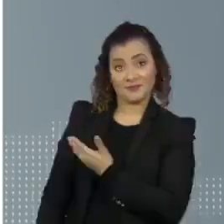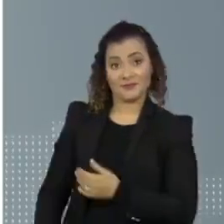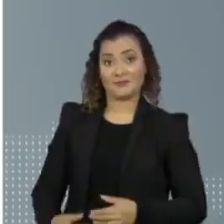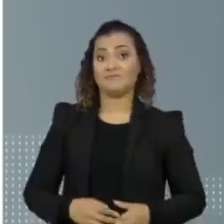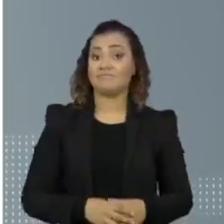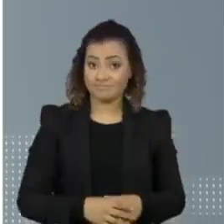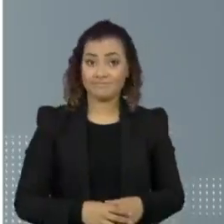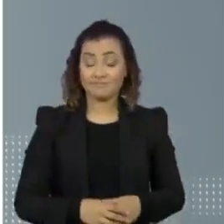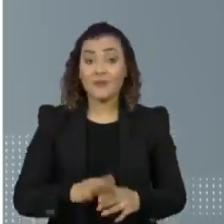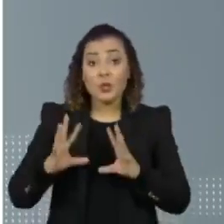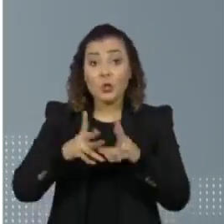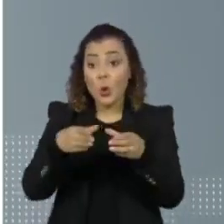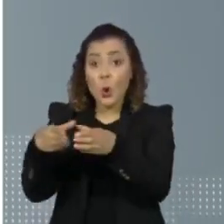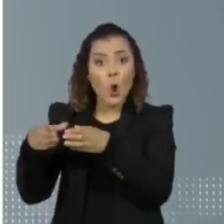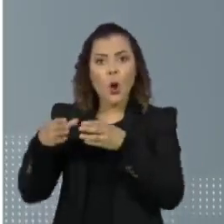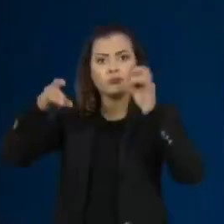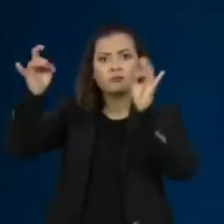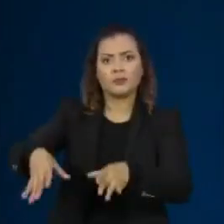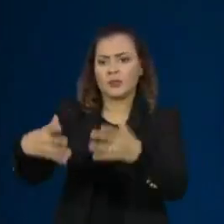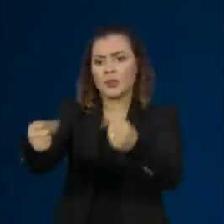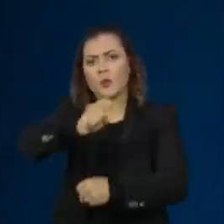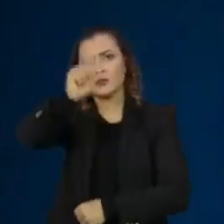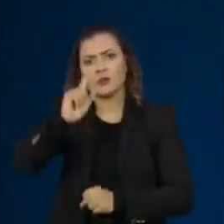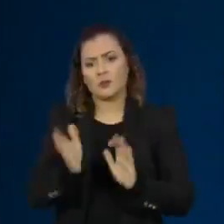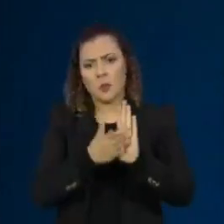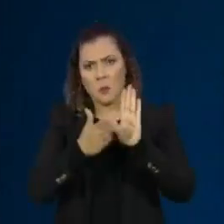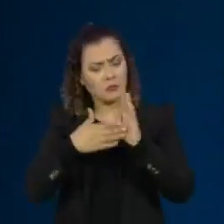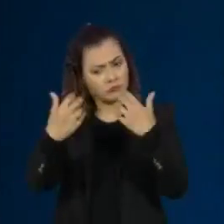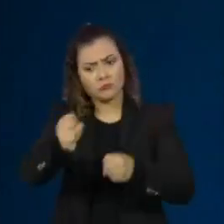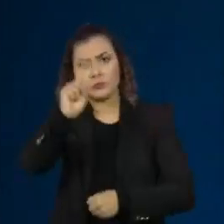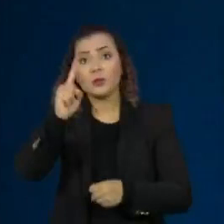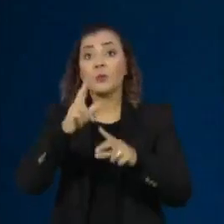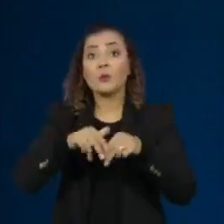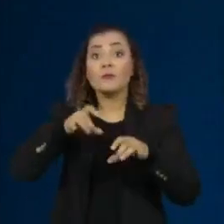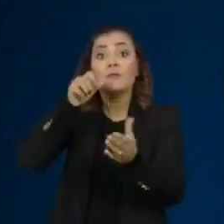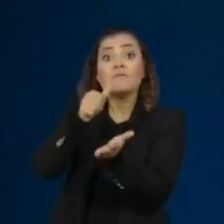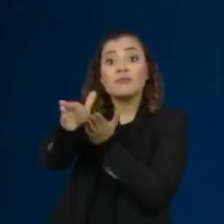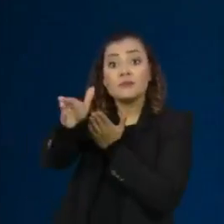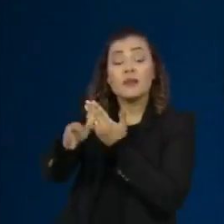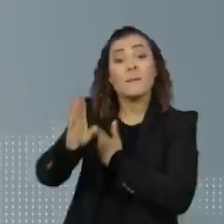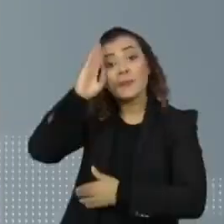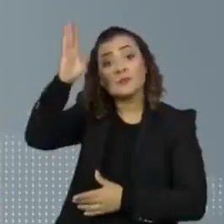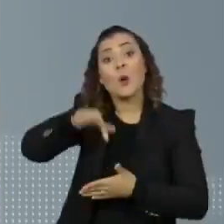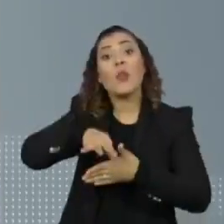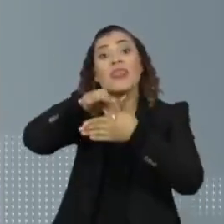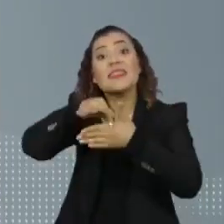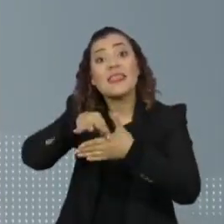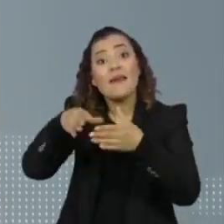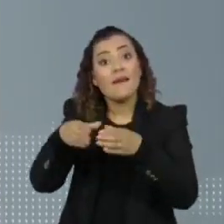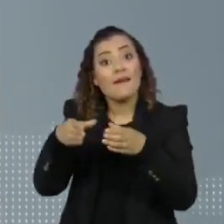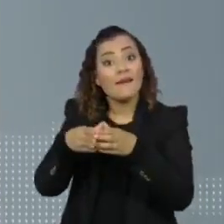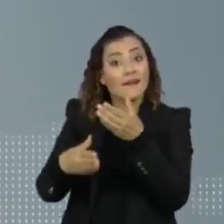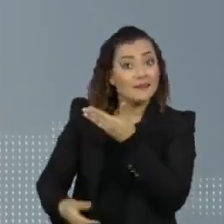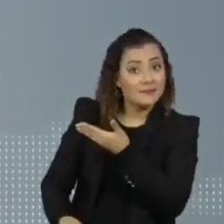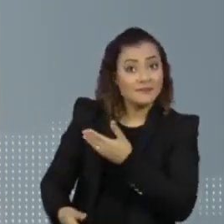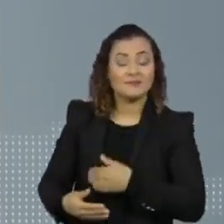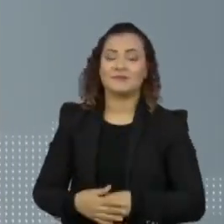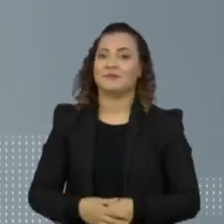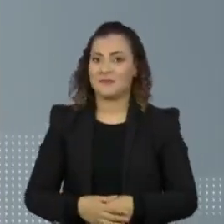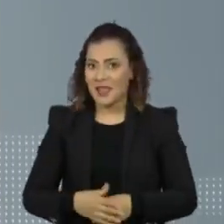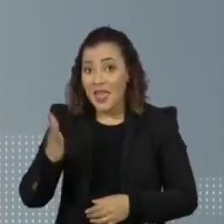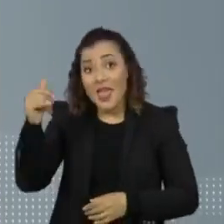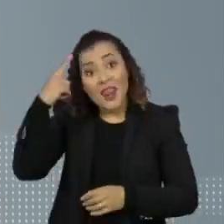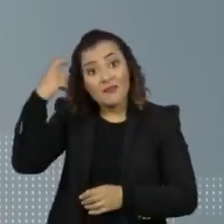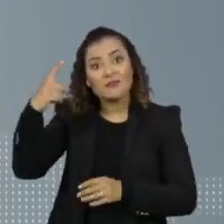Manchester United abandonaram a proposta a crise levou à demissão do principal dirigente do United um